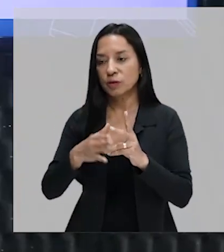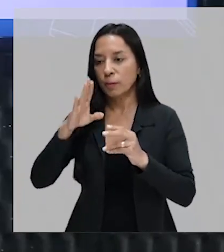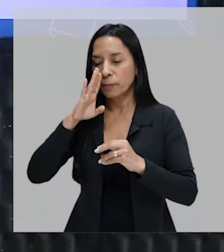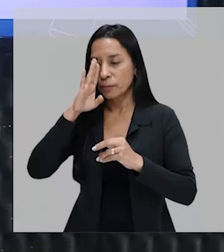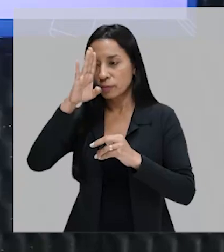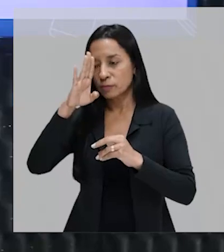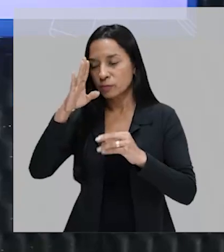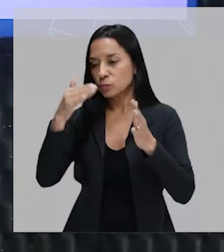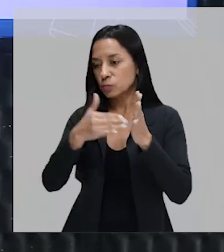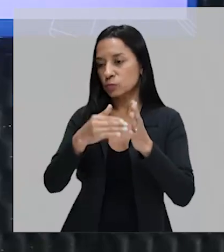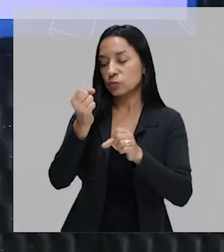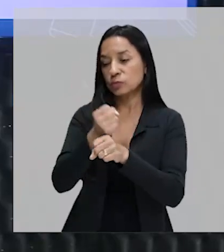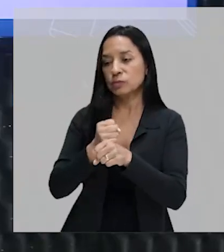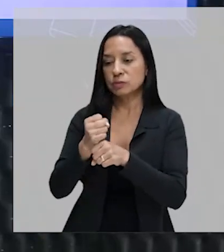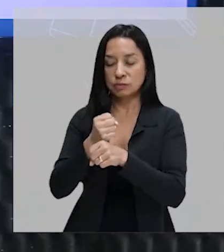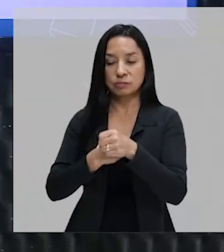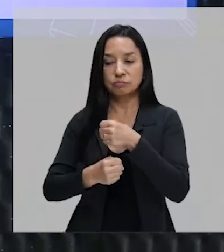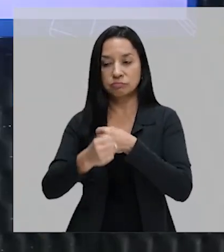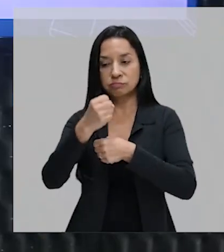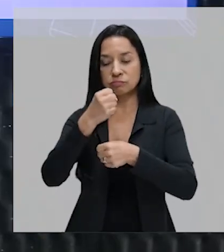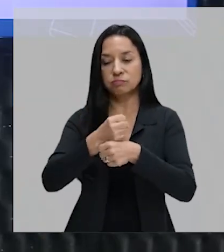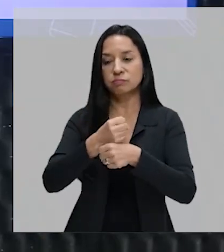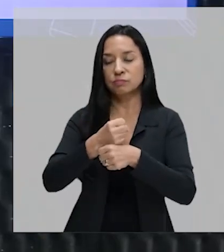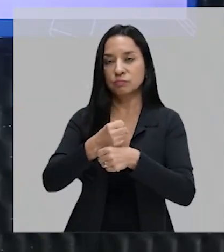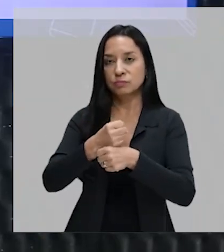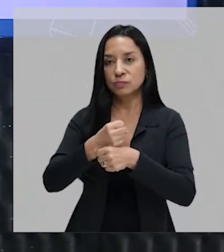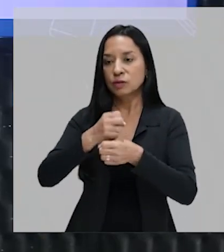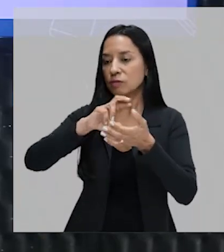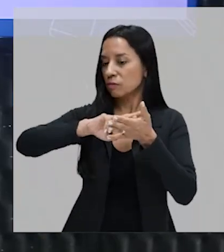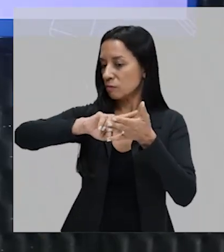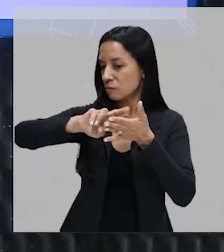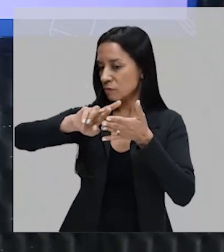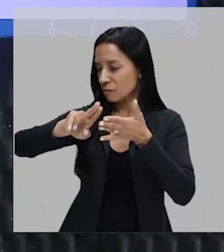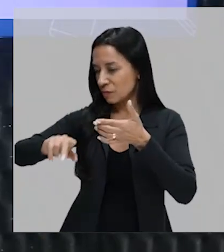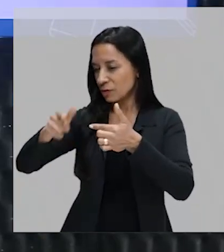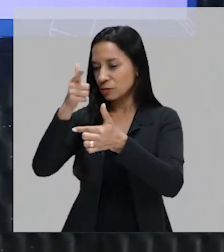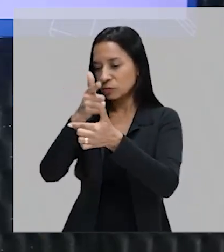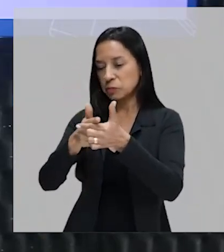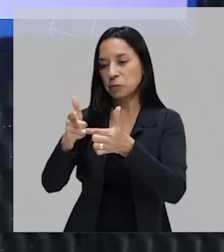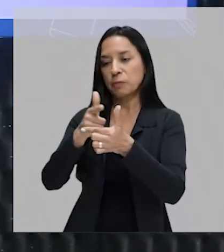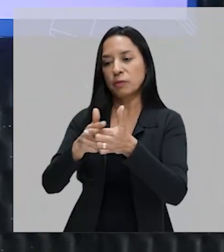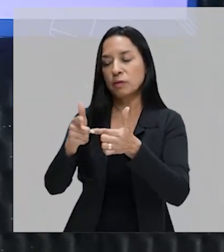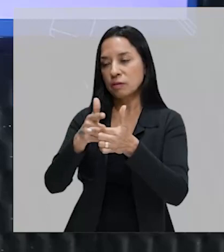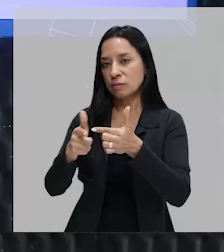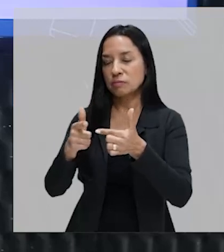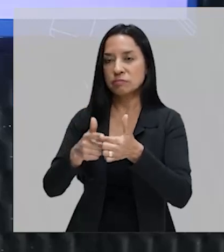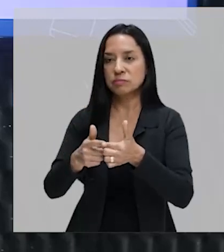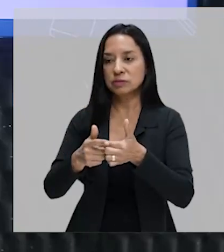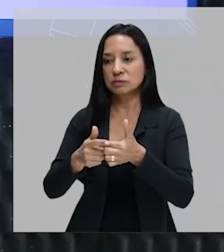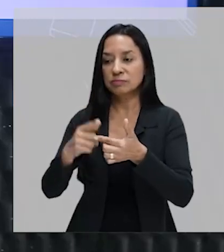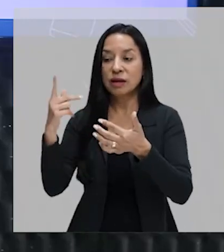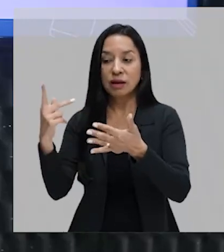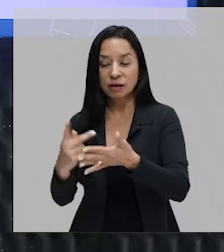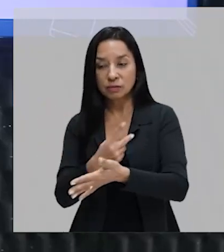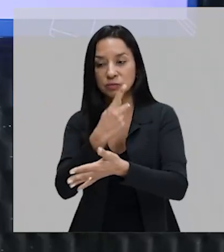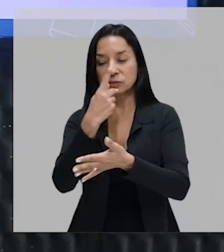Principalmente nos últimos anos. Vários casos de violência, né, em torno dessa questão do quê? Da terra.